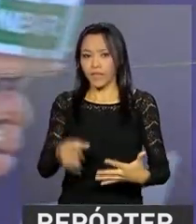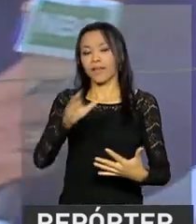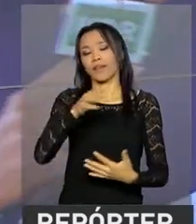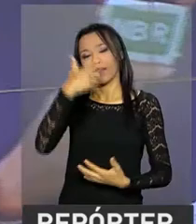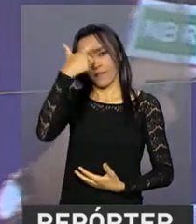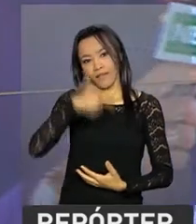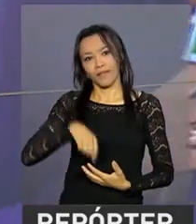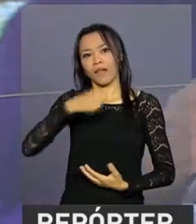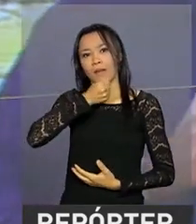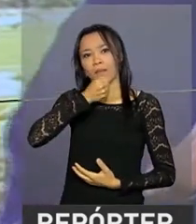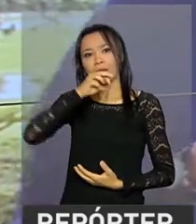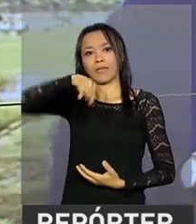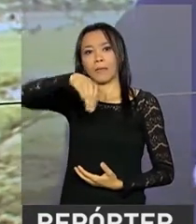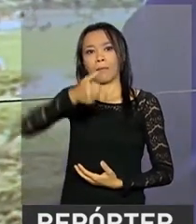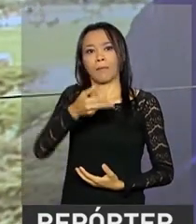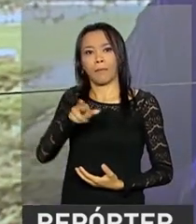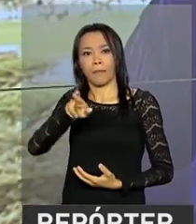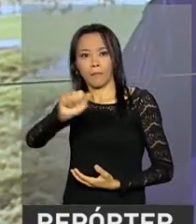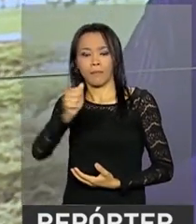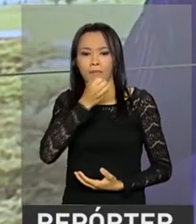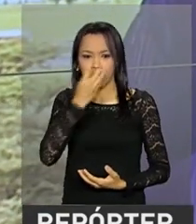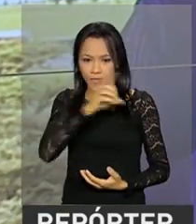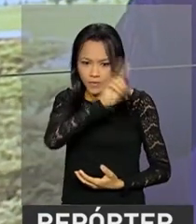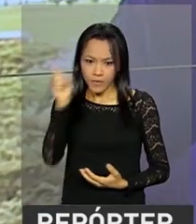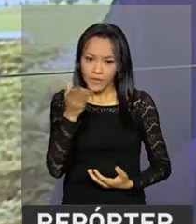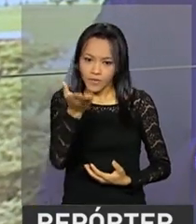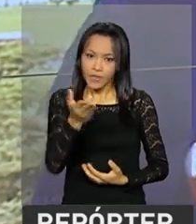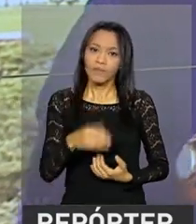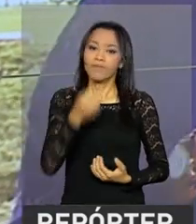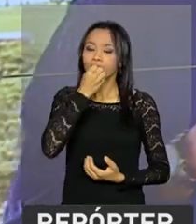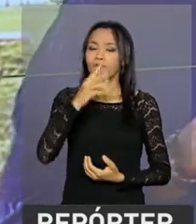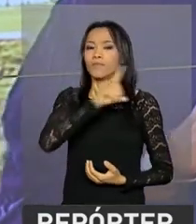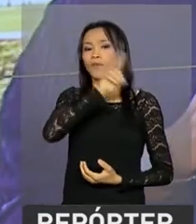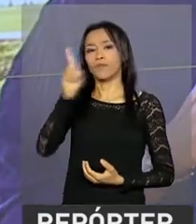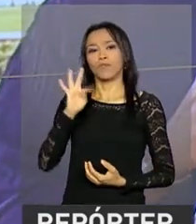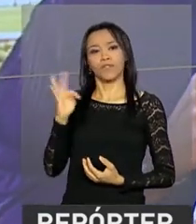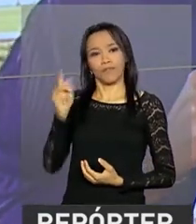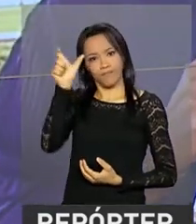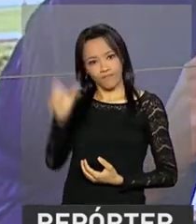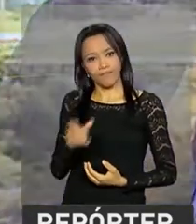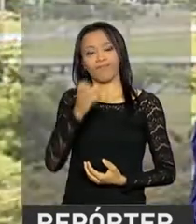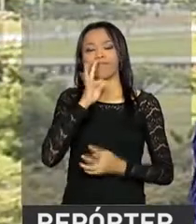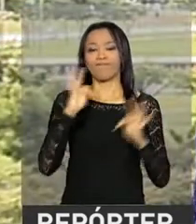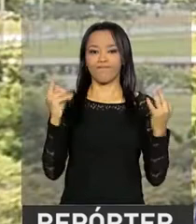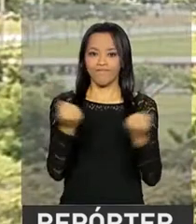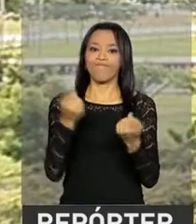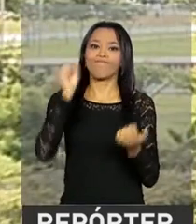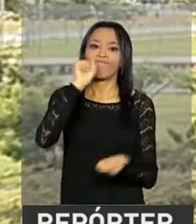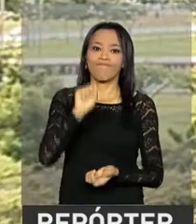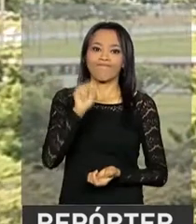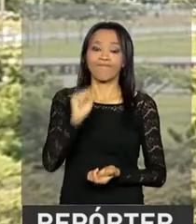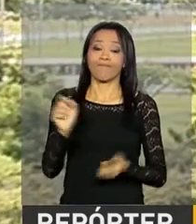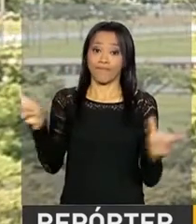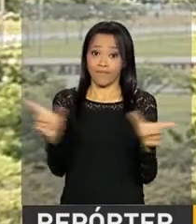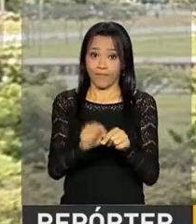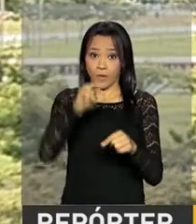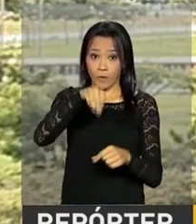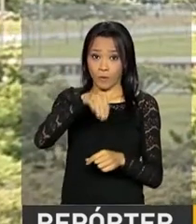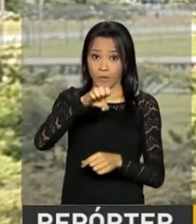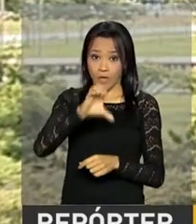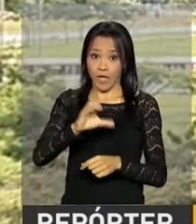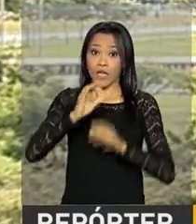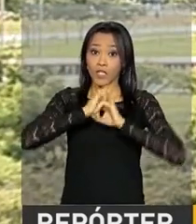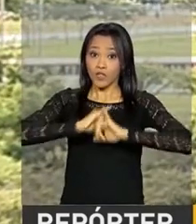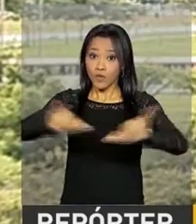Kenup. Oi, Mara, bom dia para você. Bom dia, Renata. Bom dia a todos. É isso mesmo, Renata. O Ministério da Educação